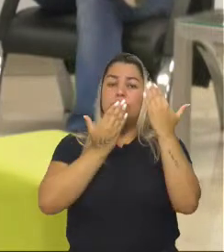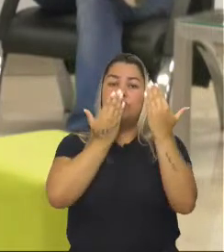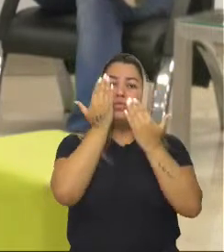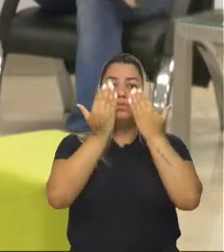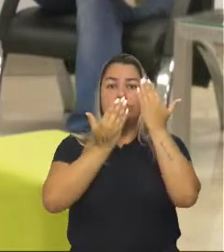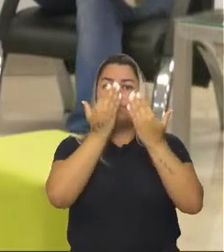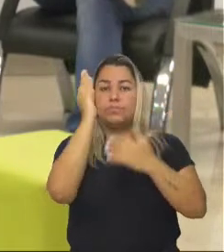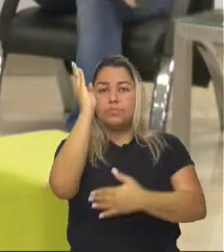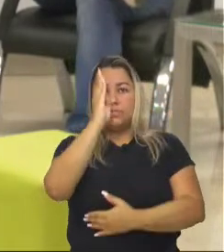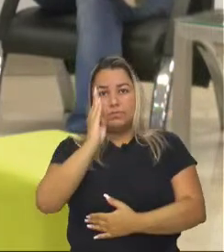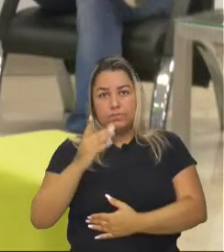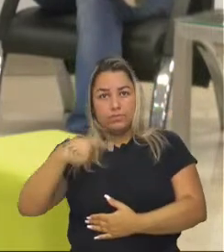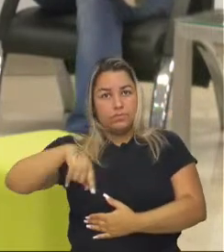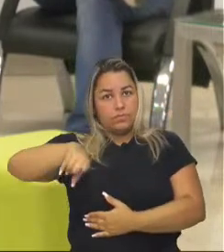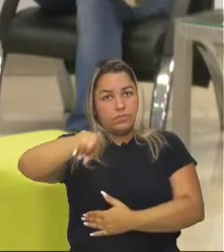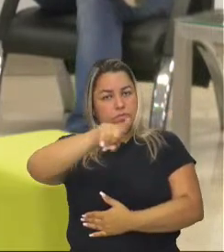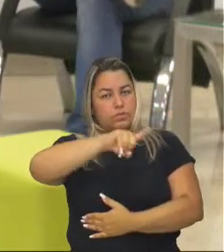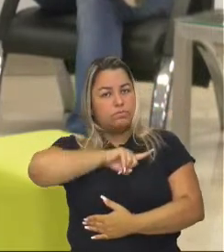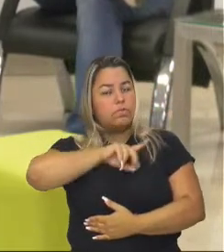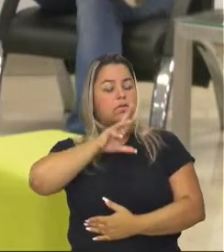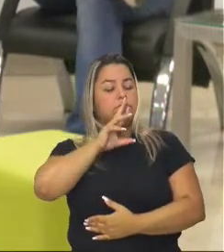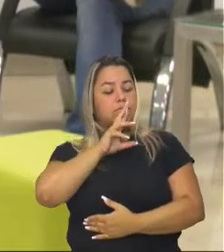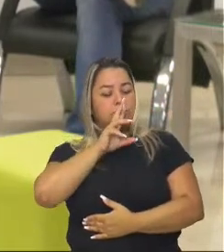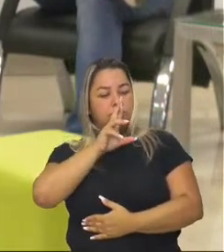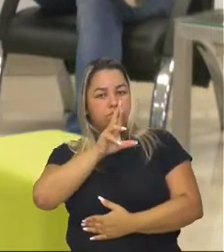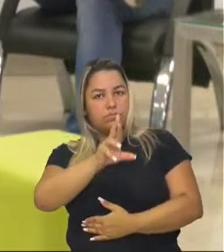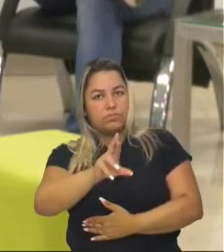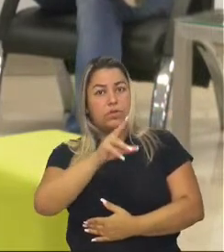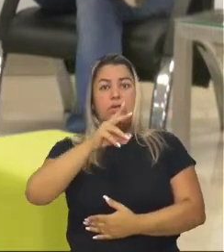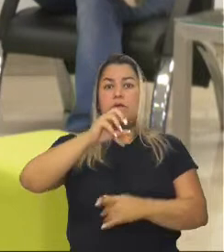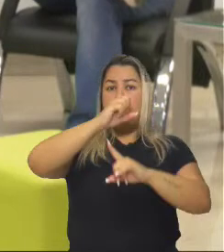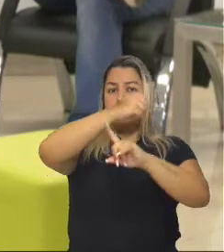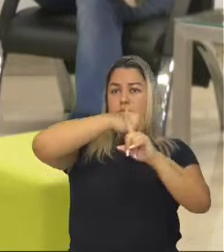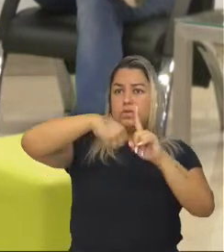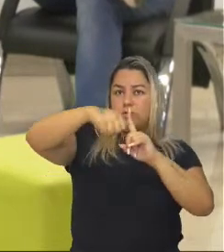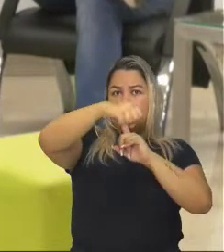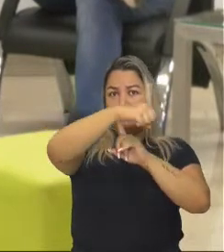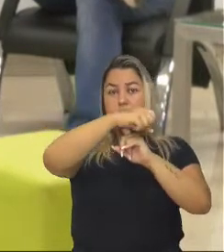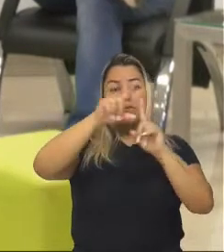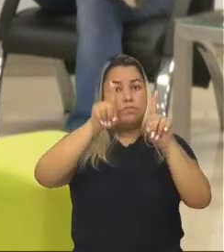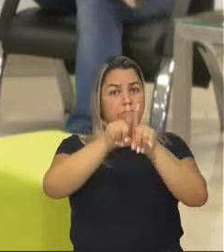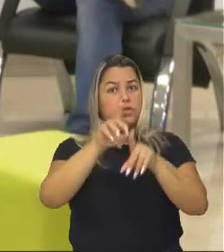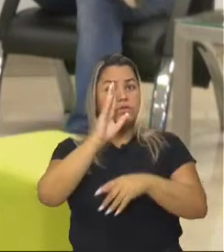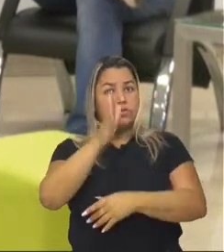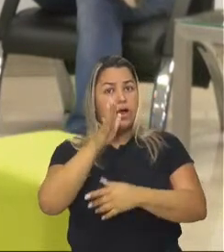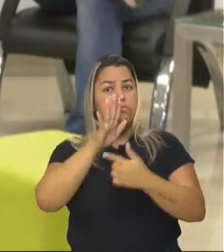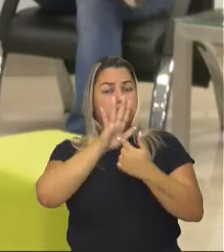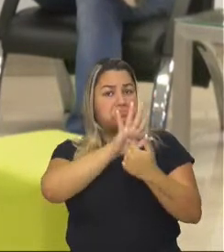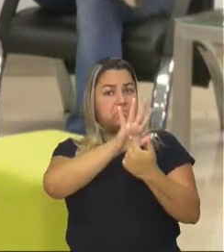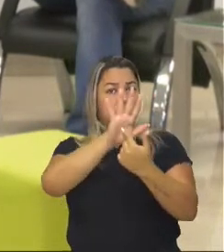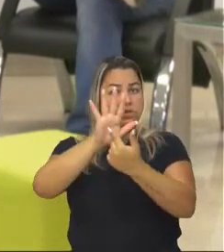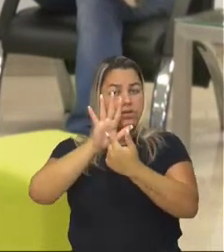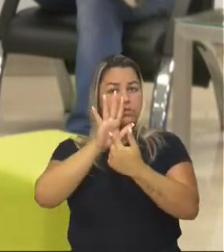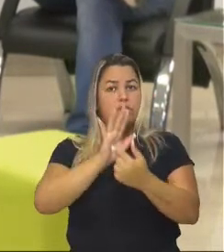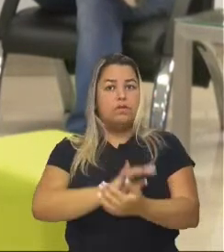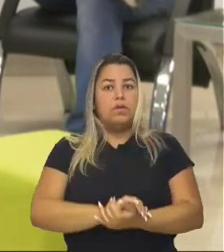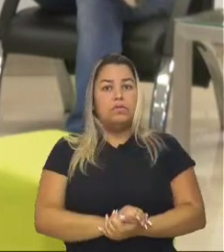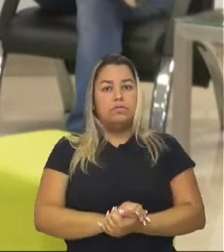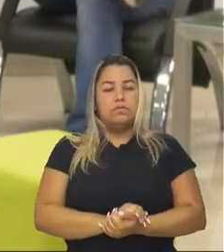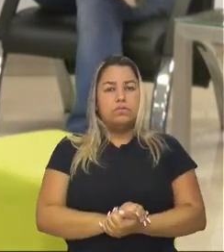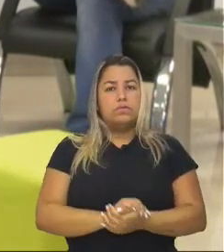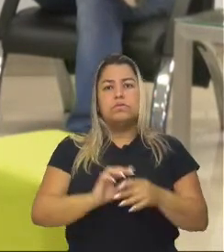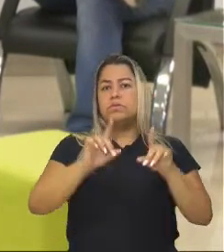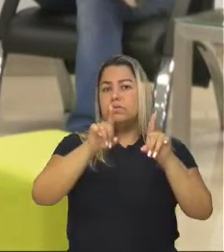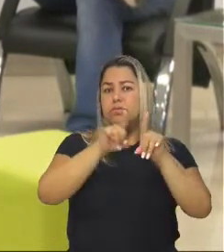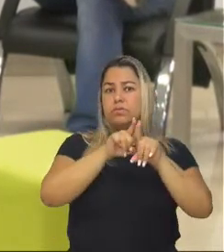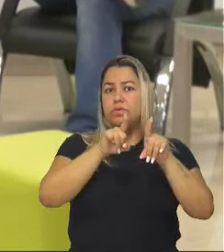Um momento em que nós dávamos uma resposta a uma sociedade que já se apresentava como